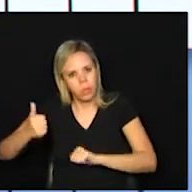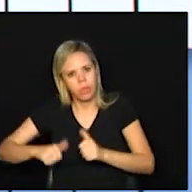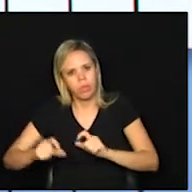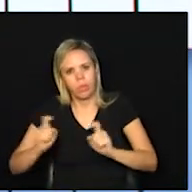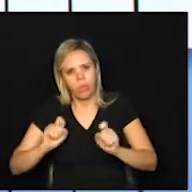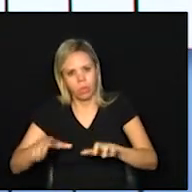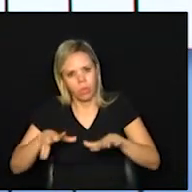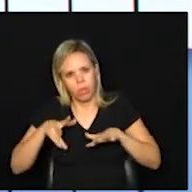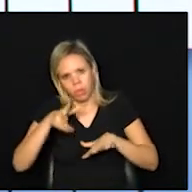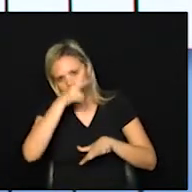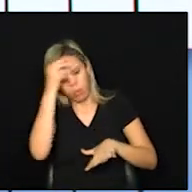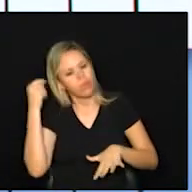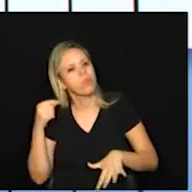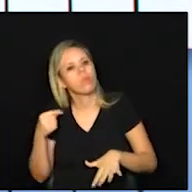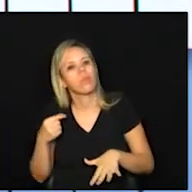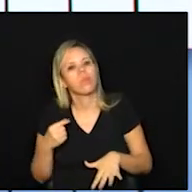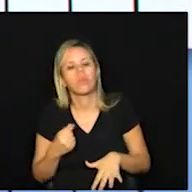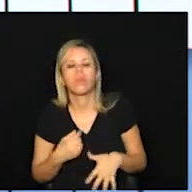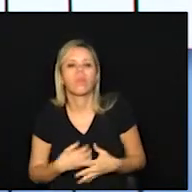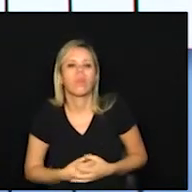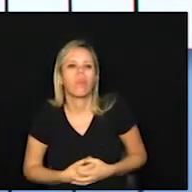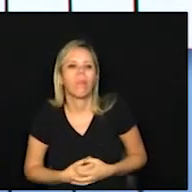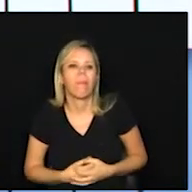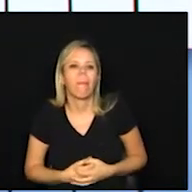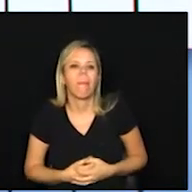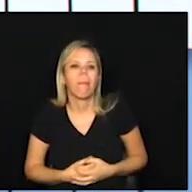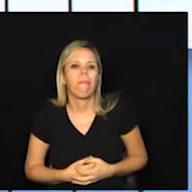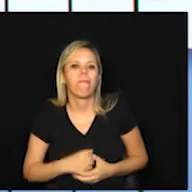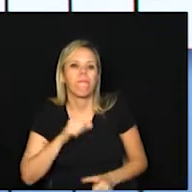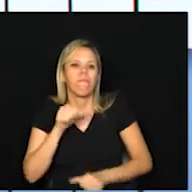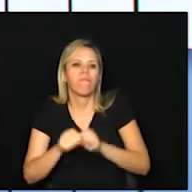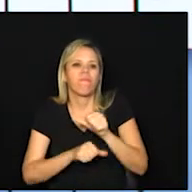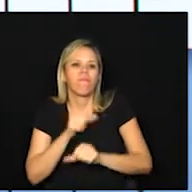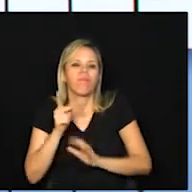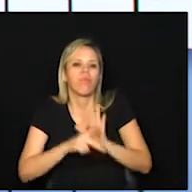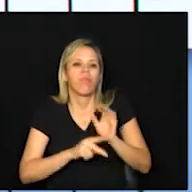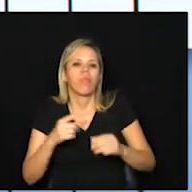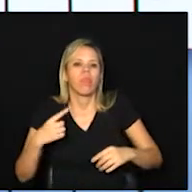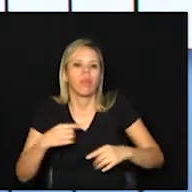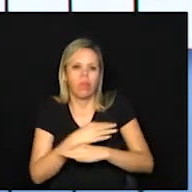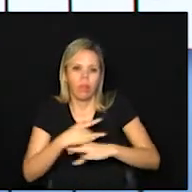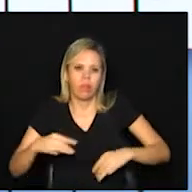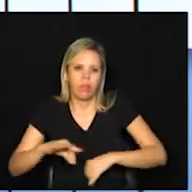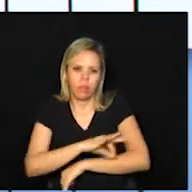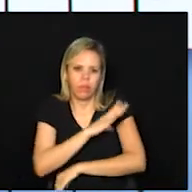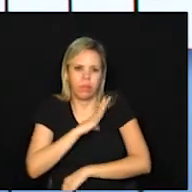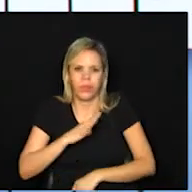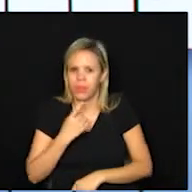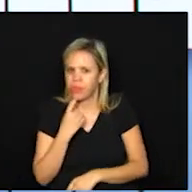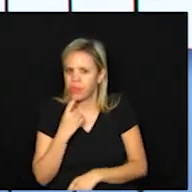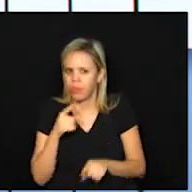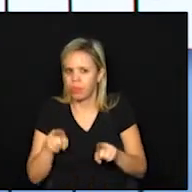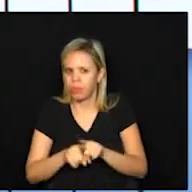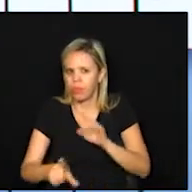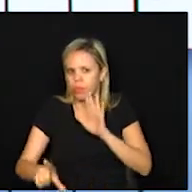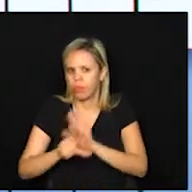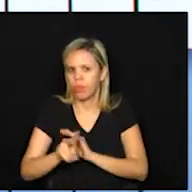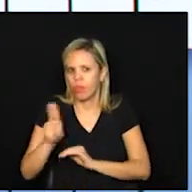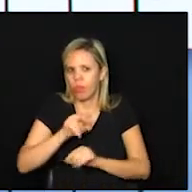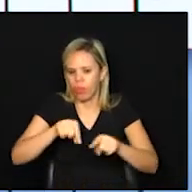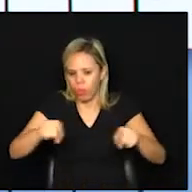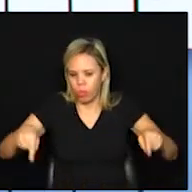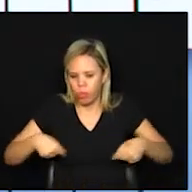audiência pública e, de alguma forma, elas alteram o Plano Diretor de Campinas e também a Lei do Uso